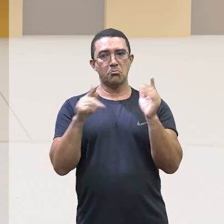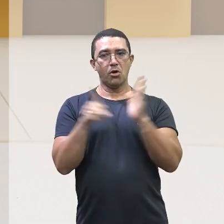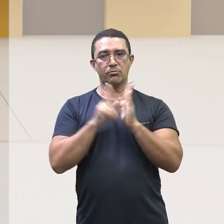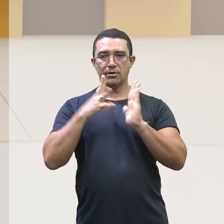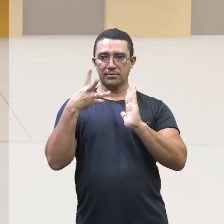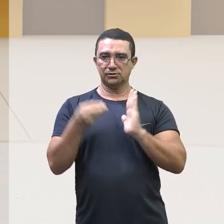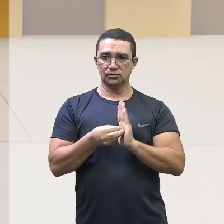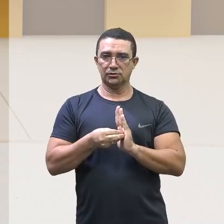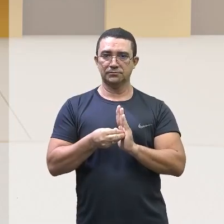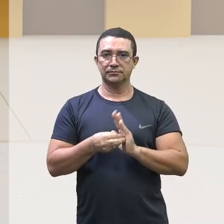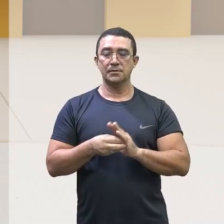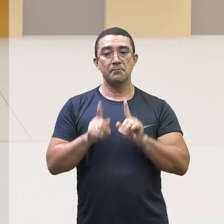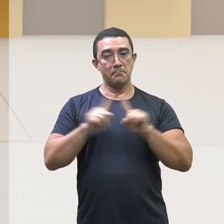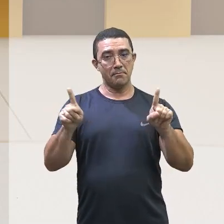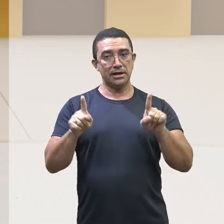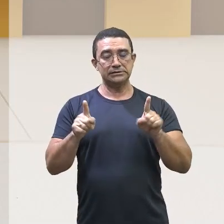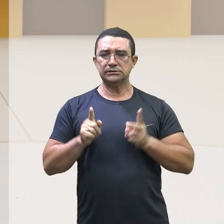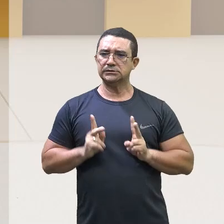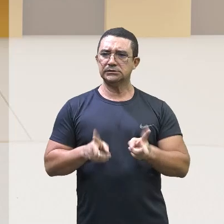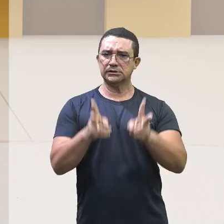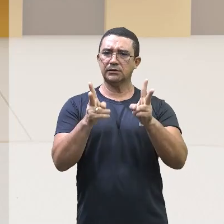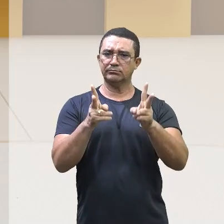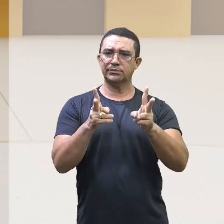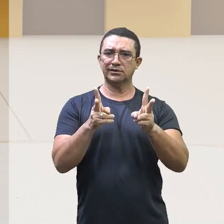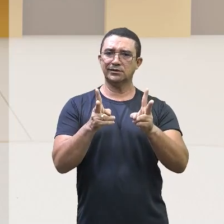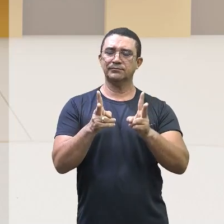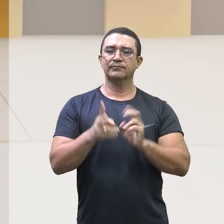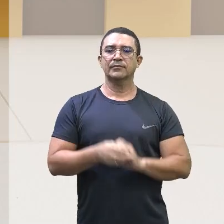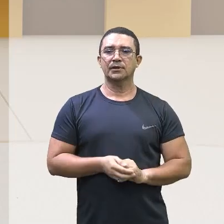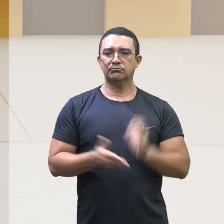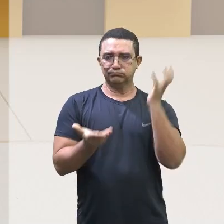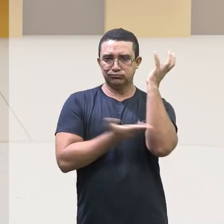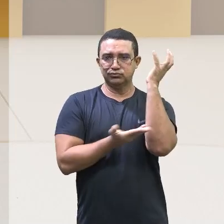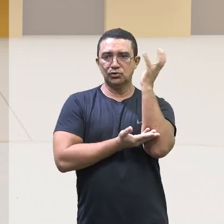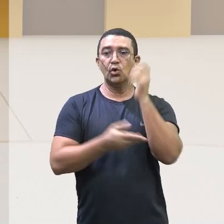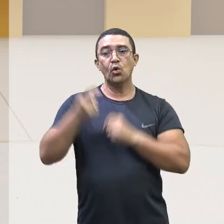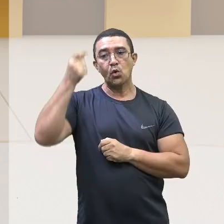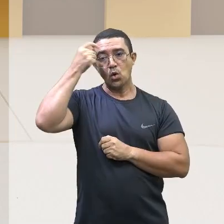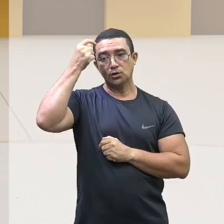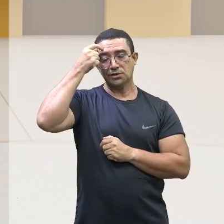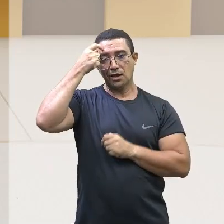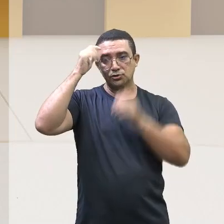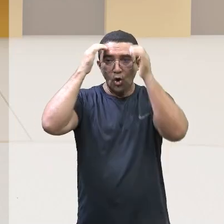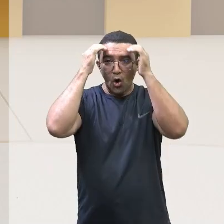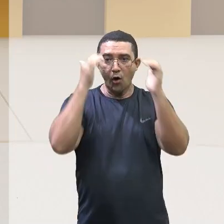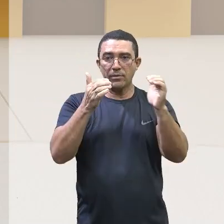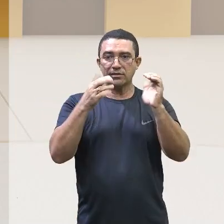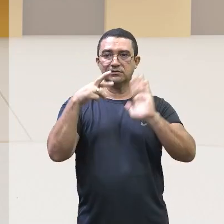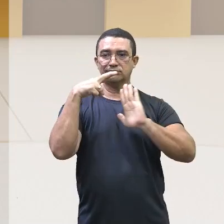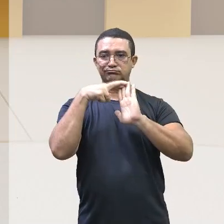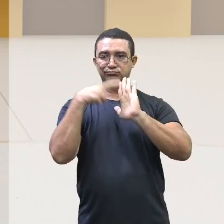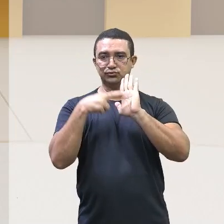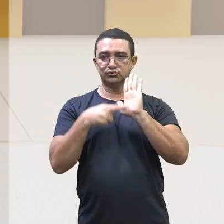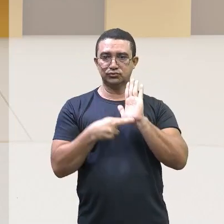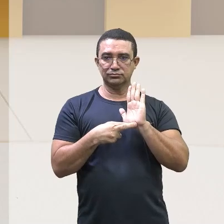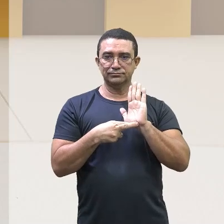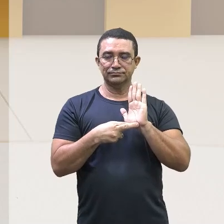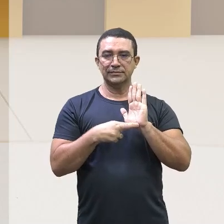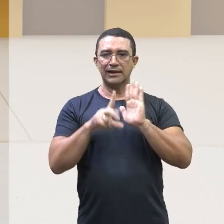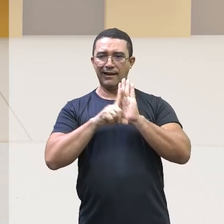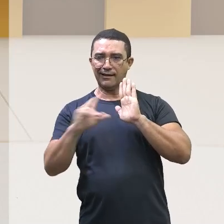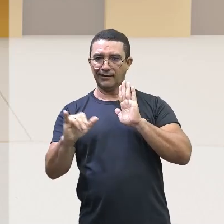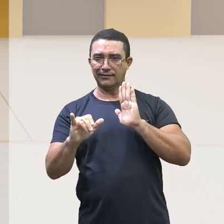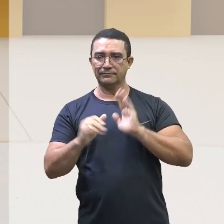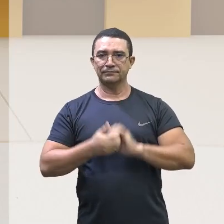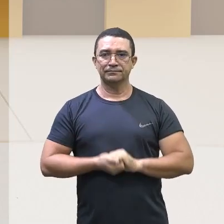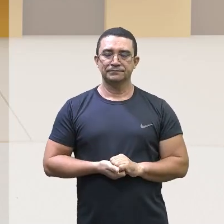começo, deve ser feita de maneira consciente, né? Deve-se levar em conta os princípios da